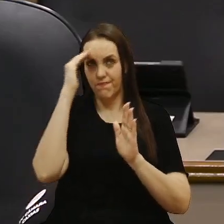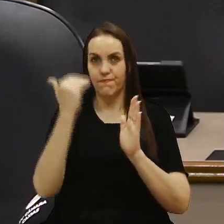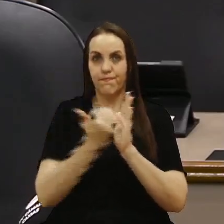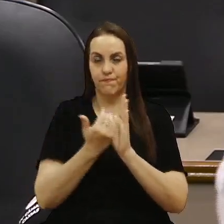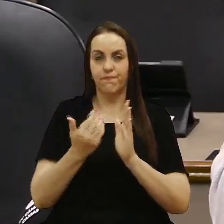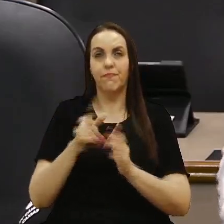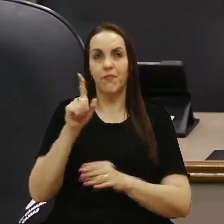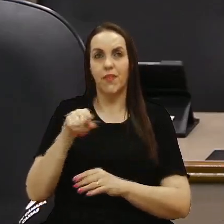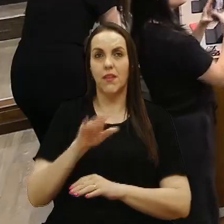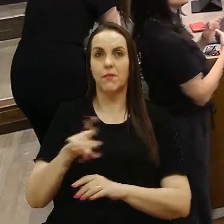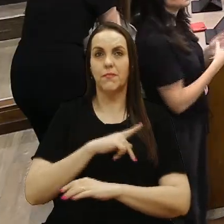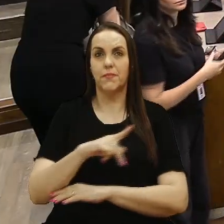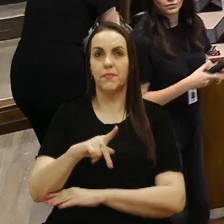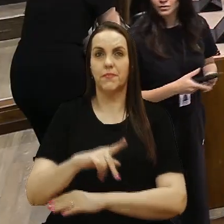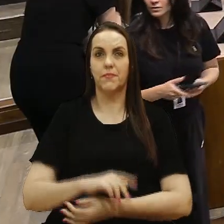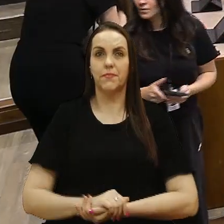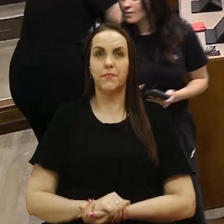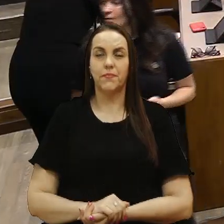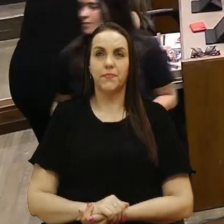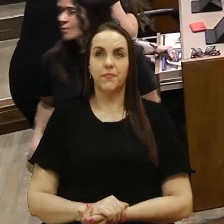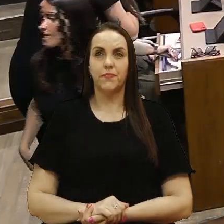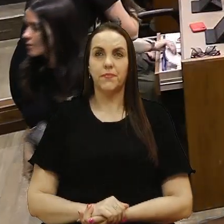senhor presidente.